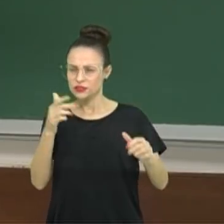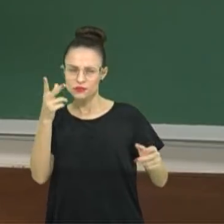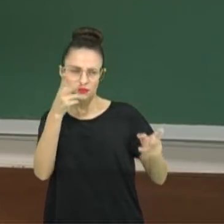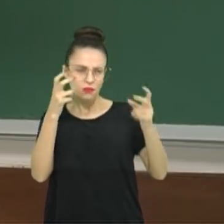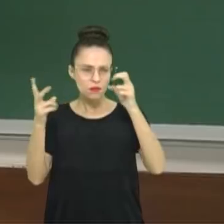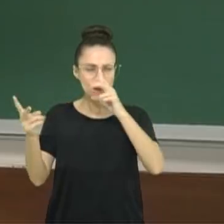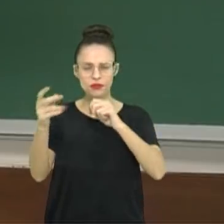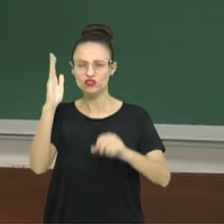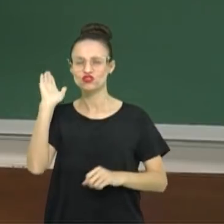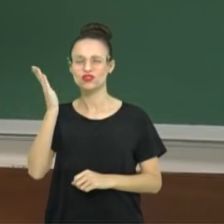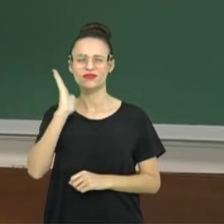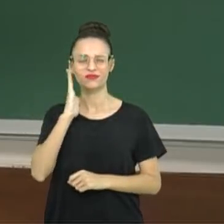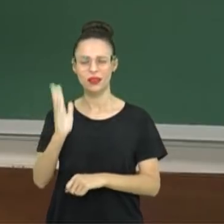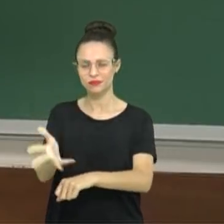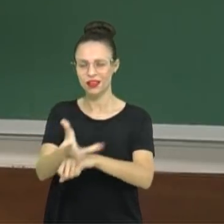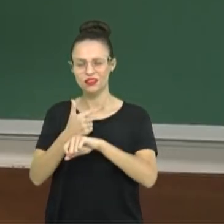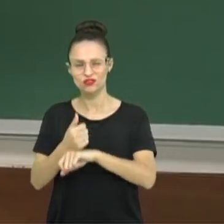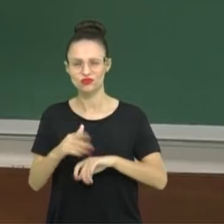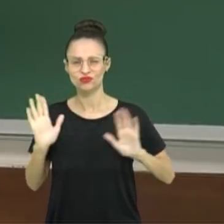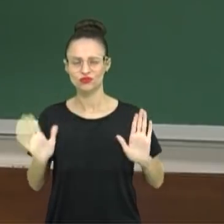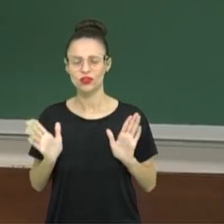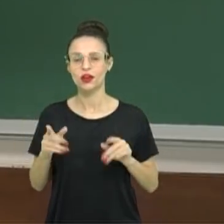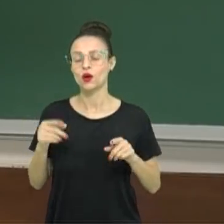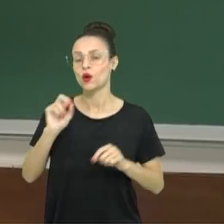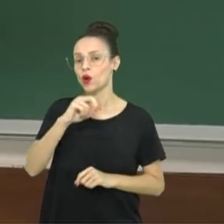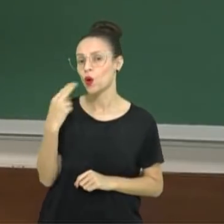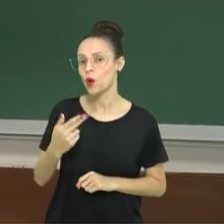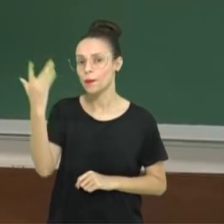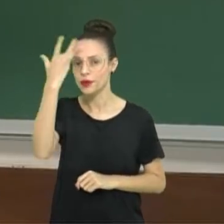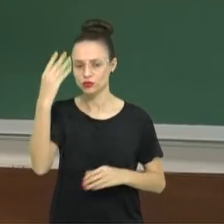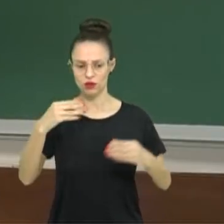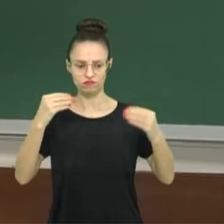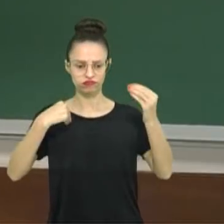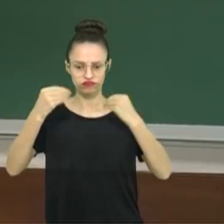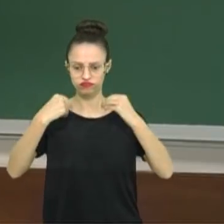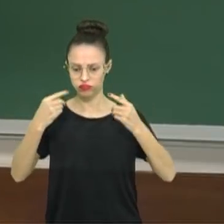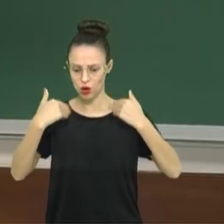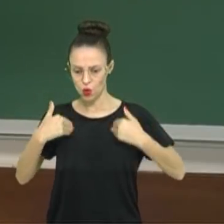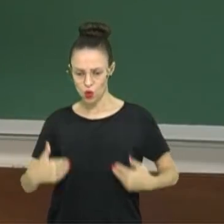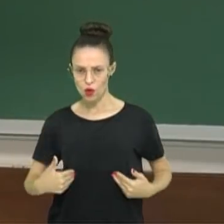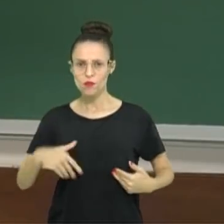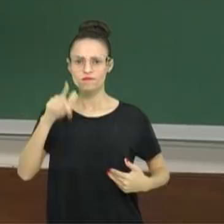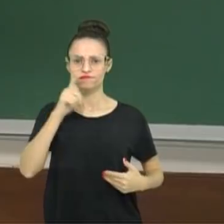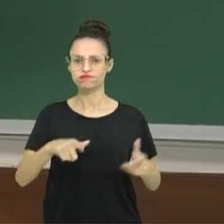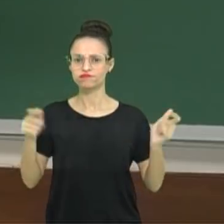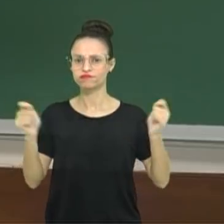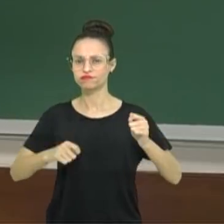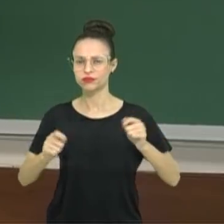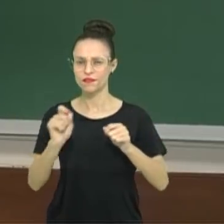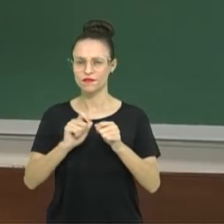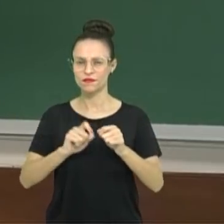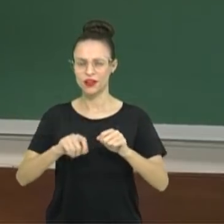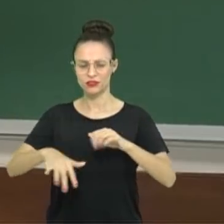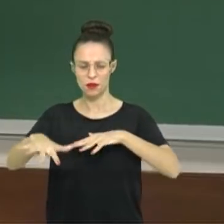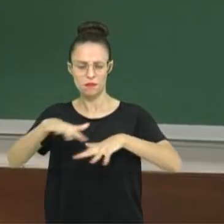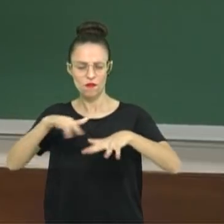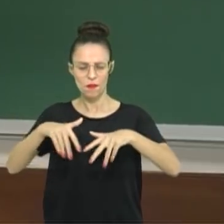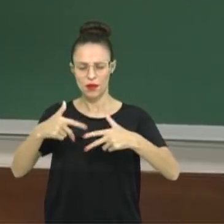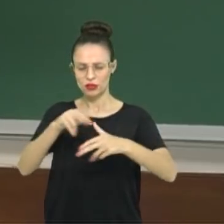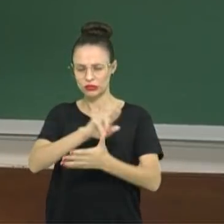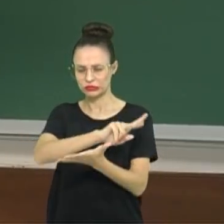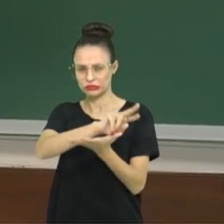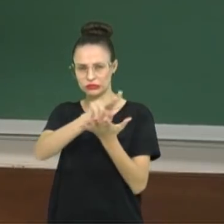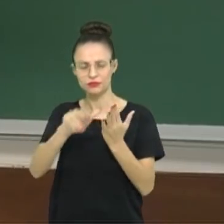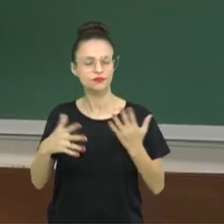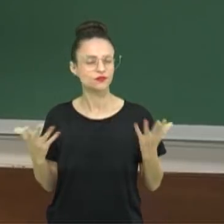vão jogar a bola para lá, a pessoa já corre lá. Ou a pessoa tem uma flexibilidade muito grande no corpo, né? Consegue fazer uns movimentos